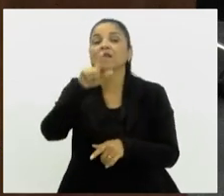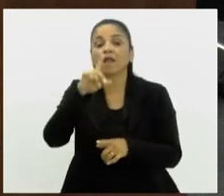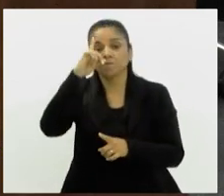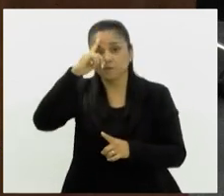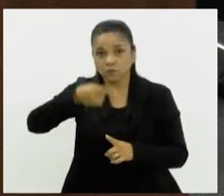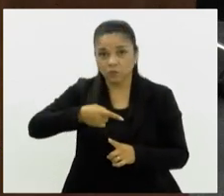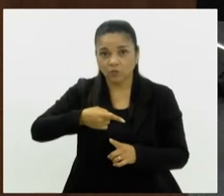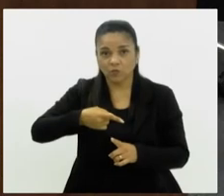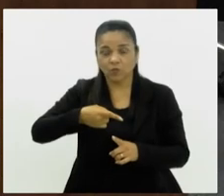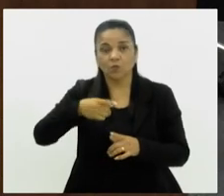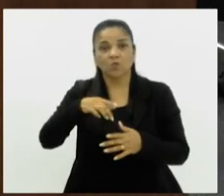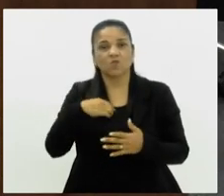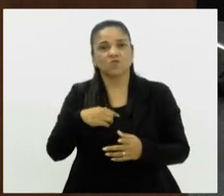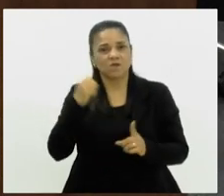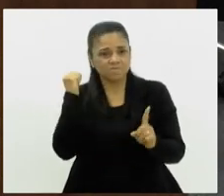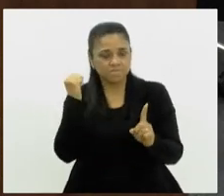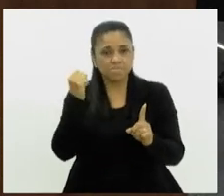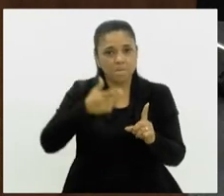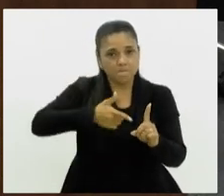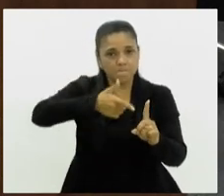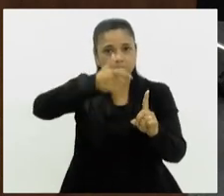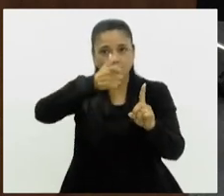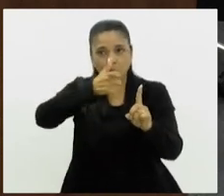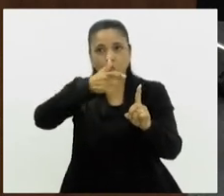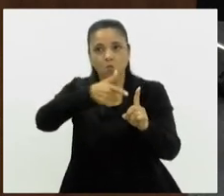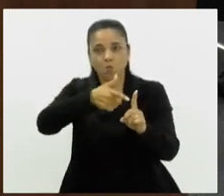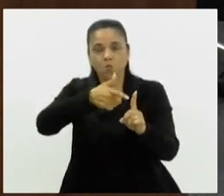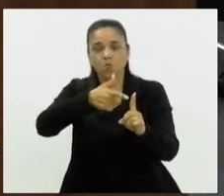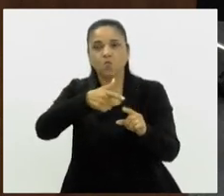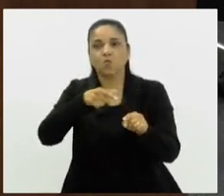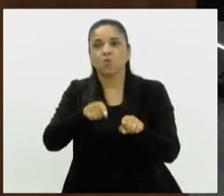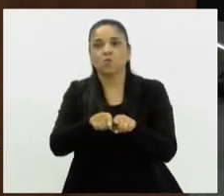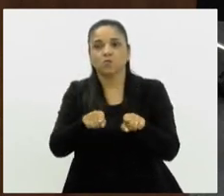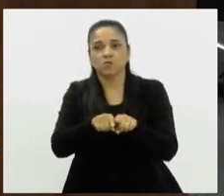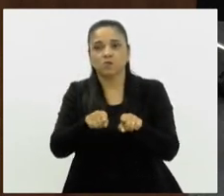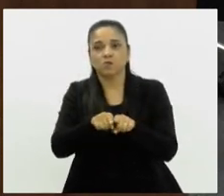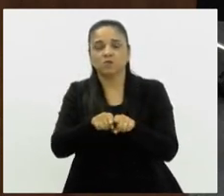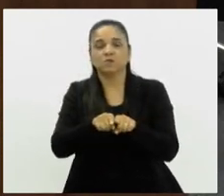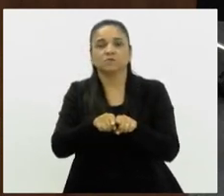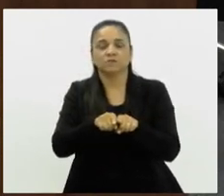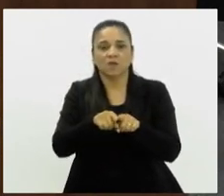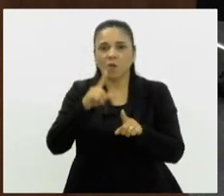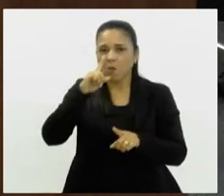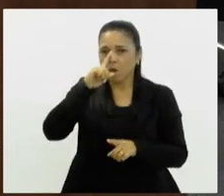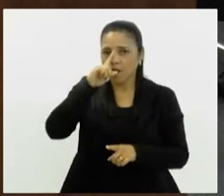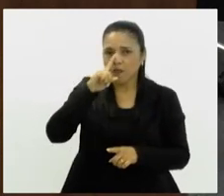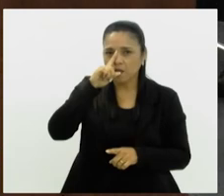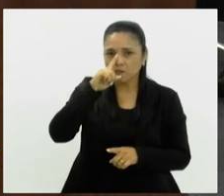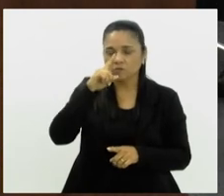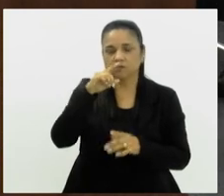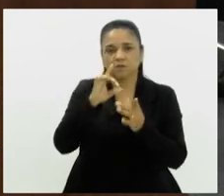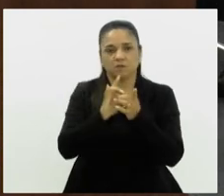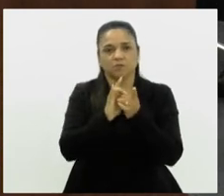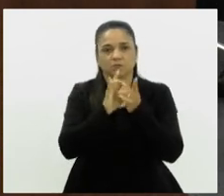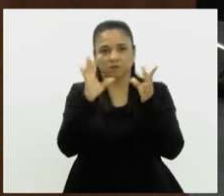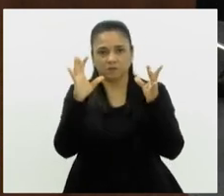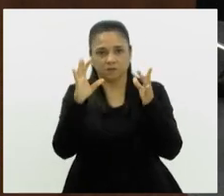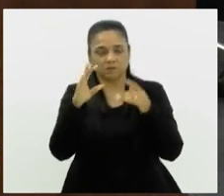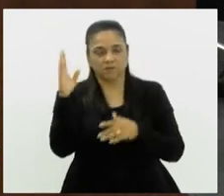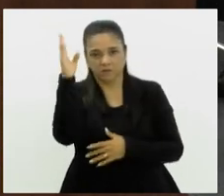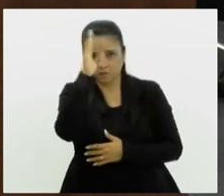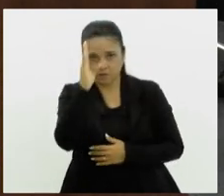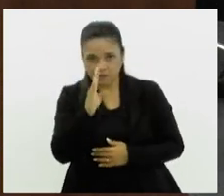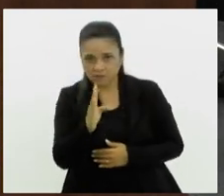que o assassinato de Marielle Franco e Anderson é, sem dúvida nenhuma, um risco para a democracia brasileira. Então,